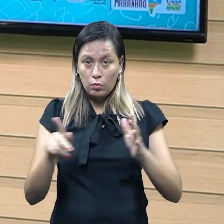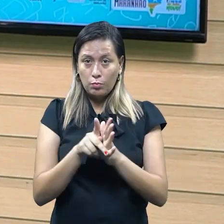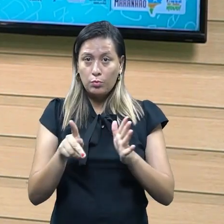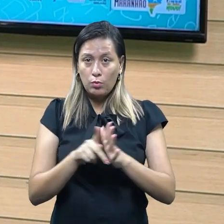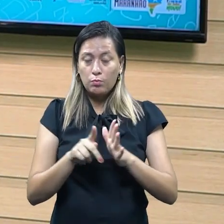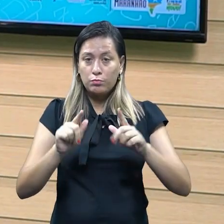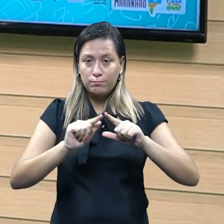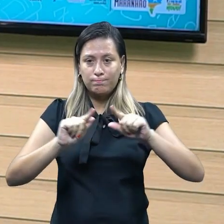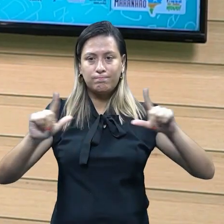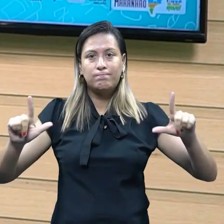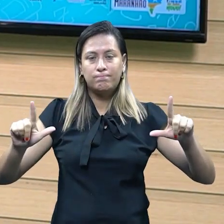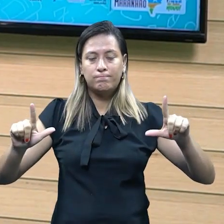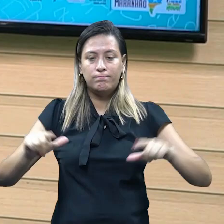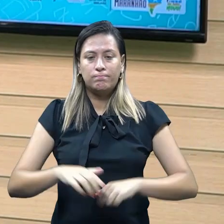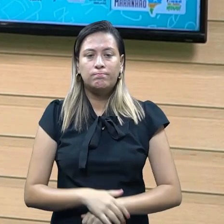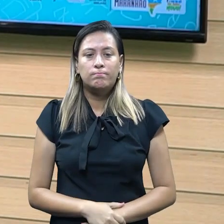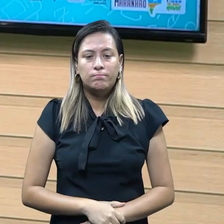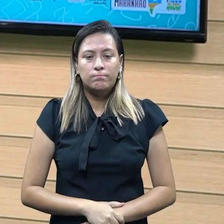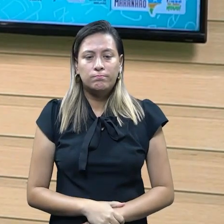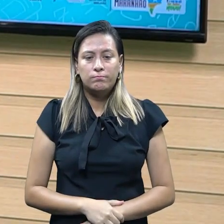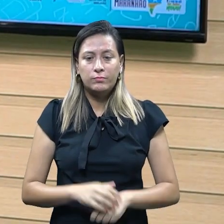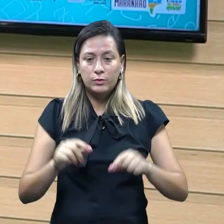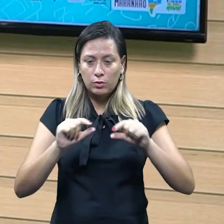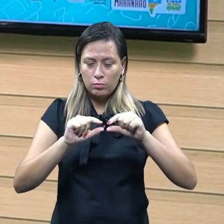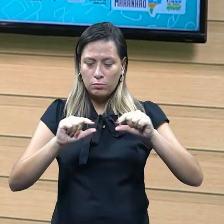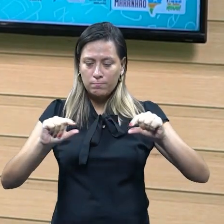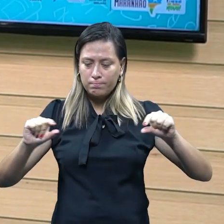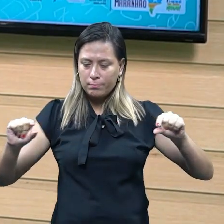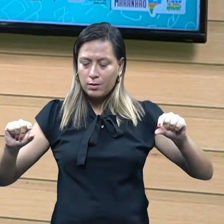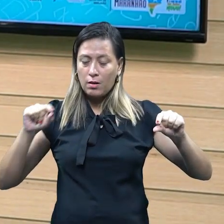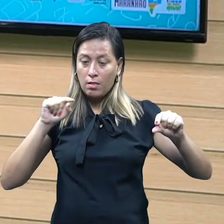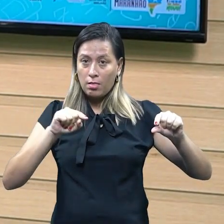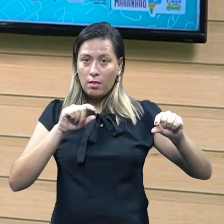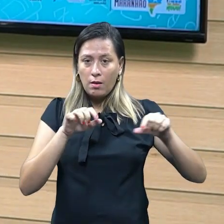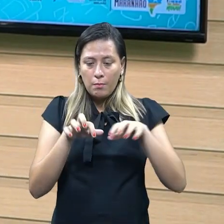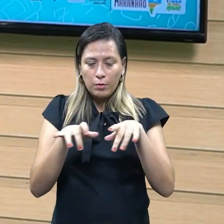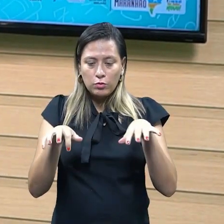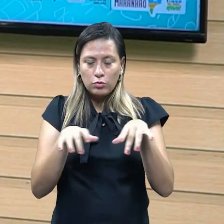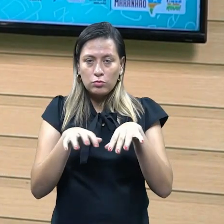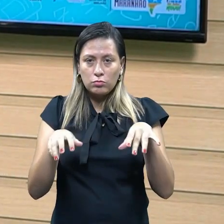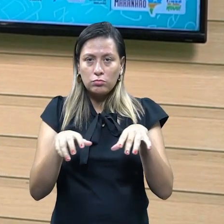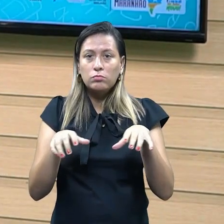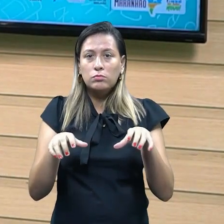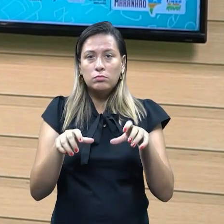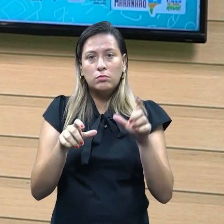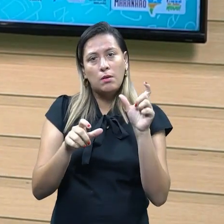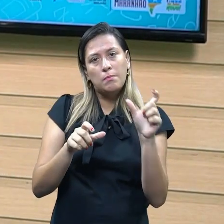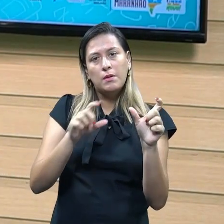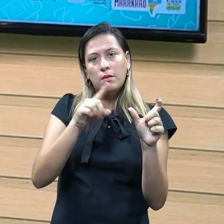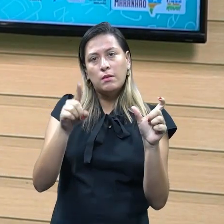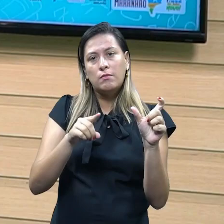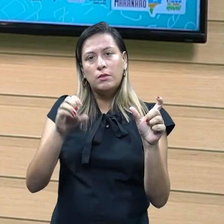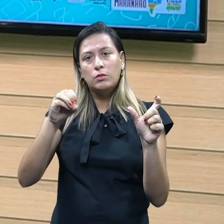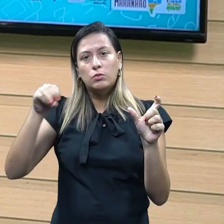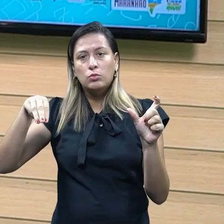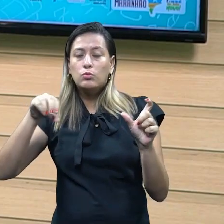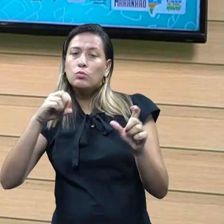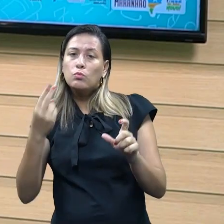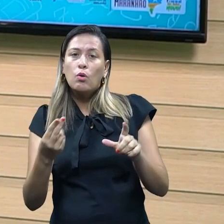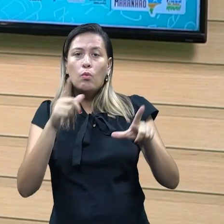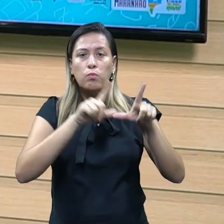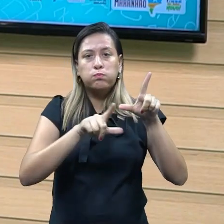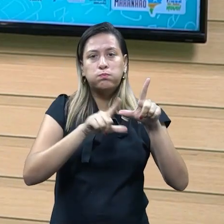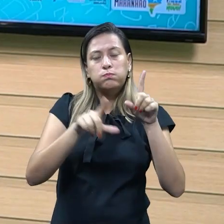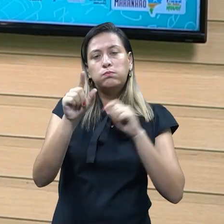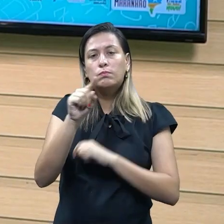da tela do CAD, vai ter uma barrinha em que você pode digitar ali a palavra zoom ou simplesmente Z, como nós já aprendemos